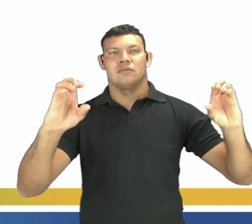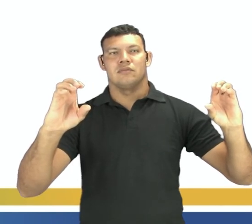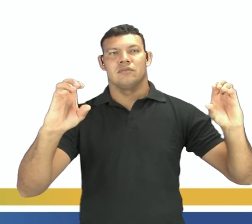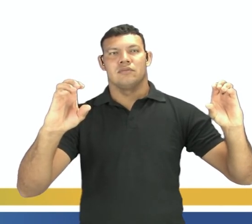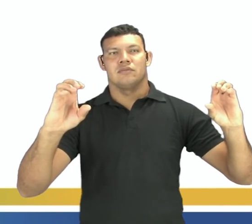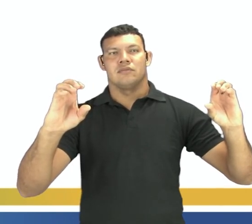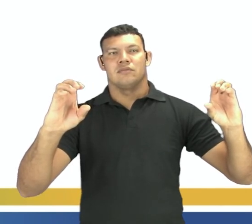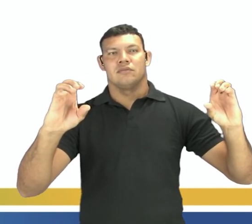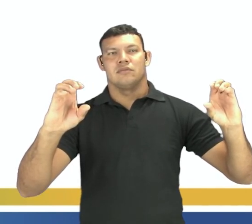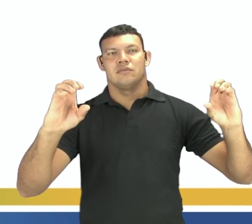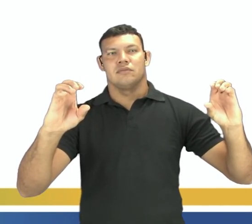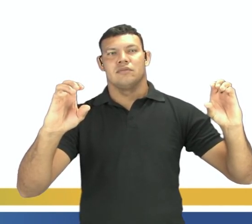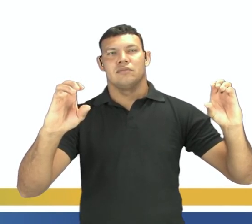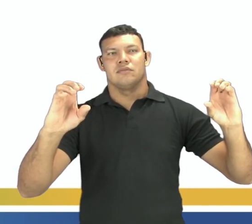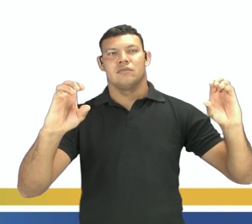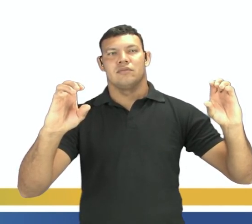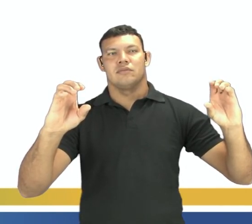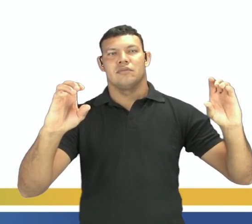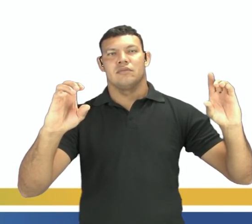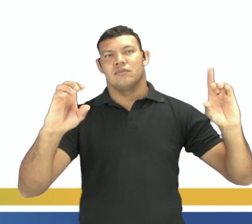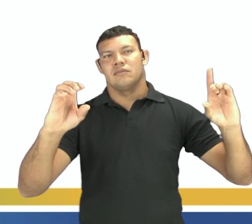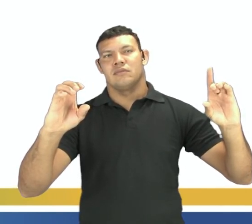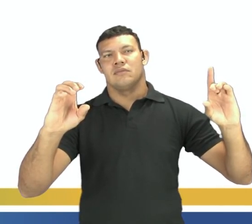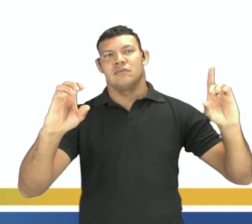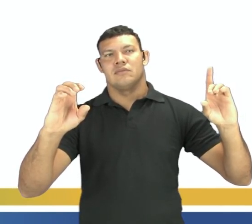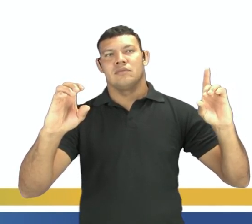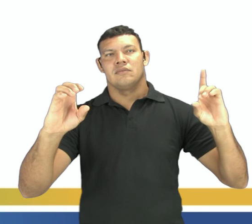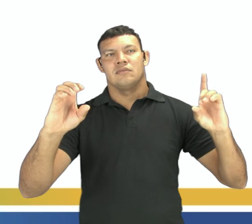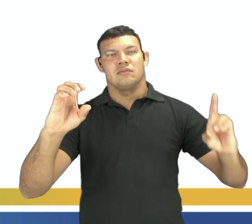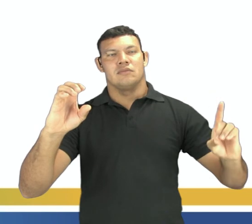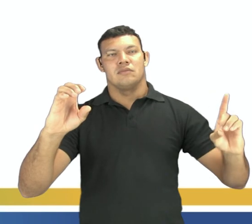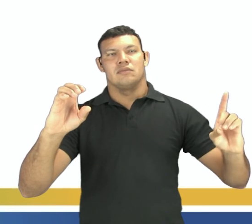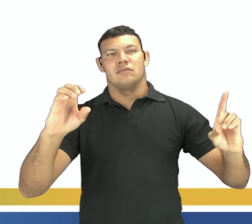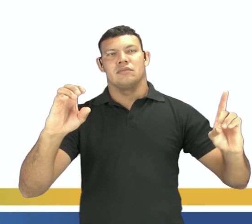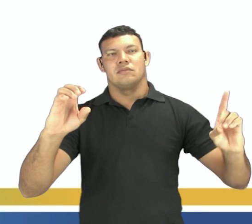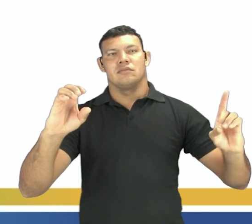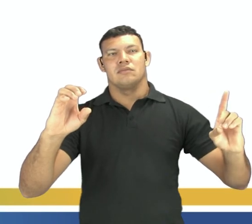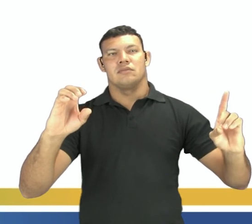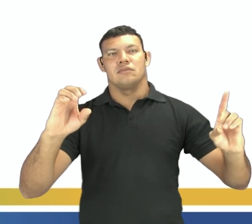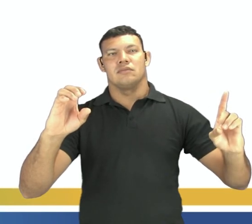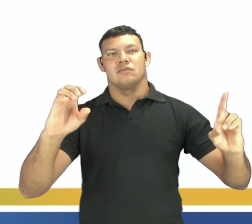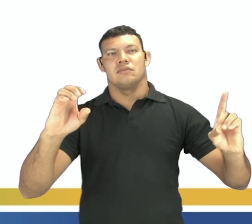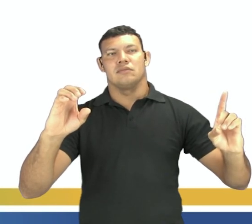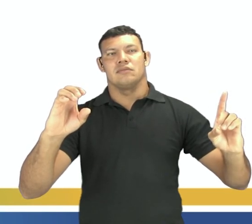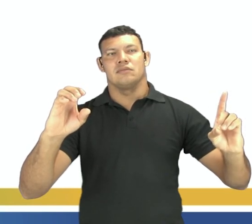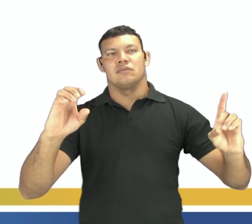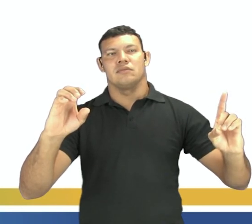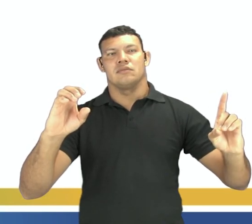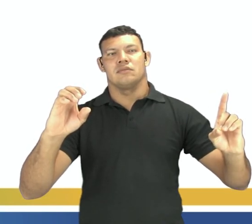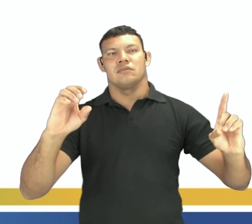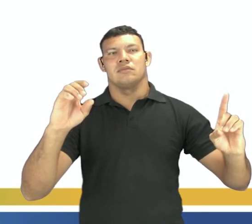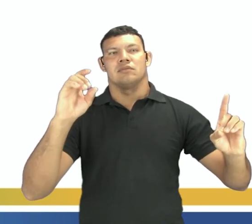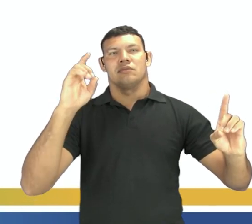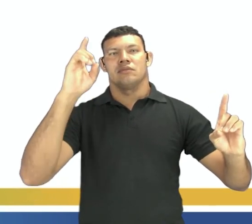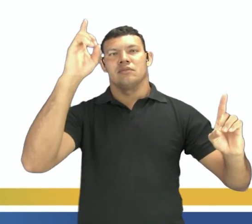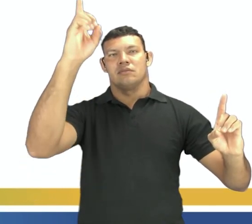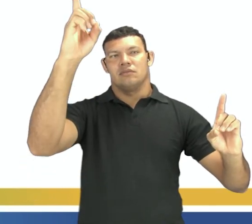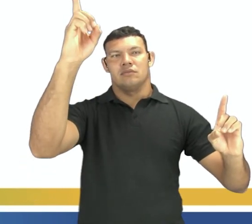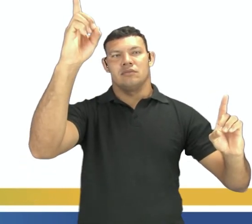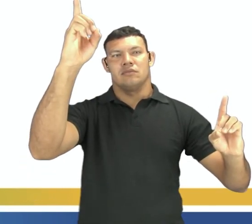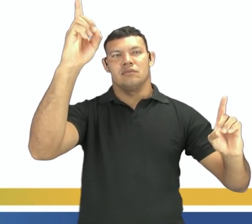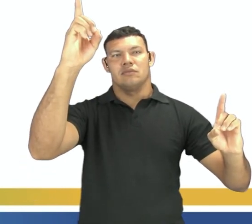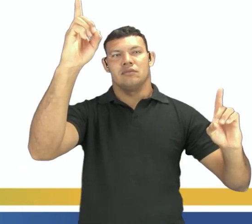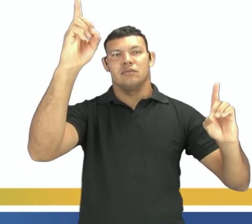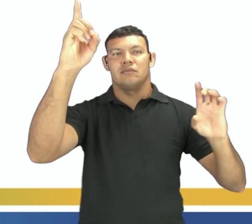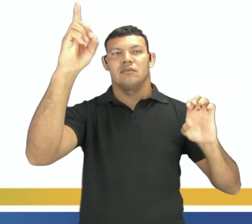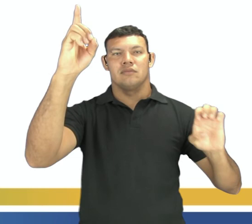na substância intercelular que se apresenta em estado líquido. E o tecido nervoso ele é basicamente uma